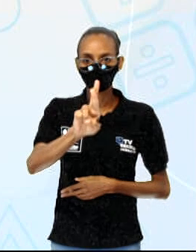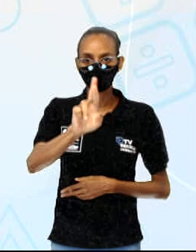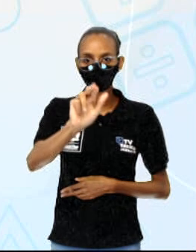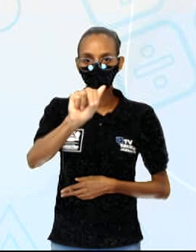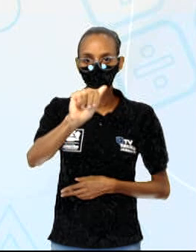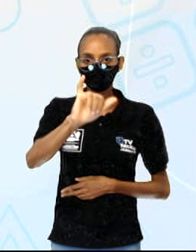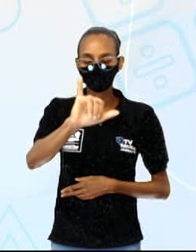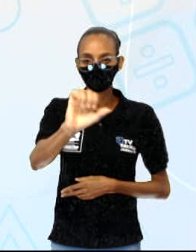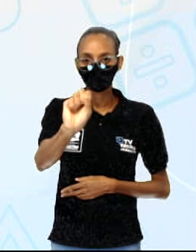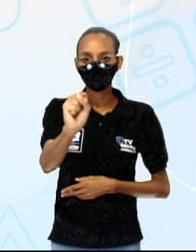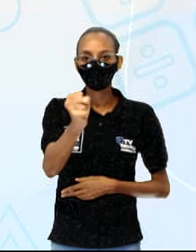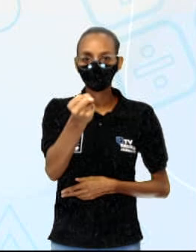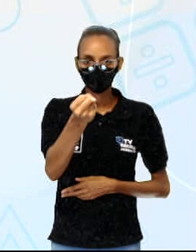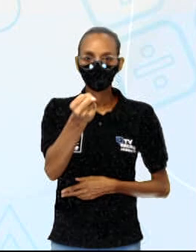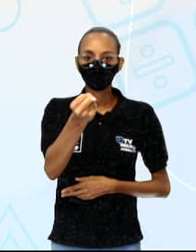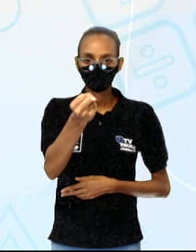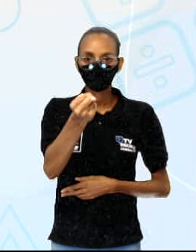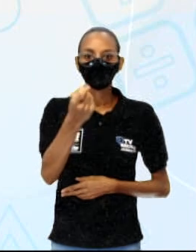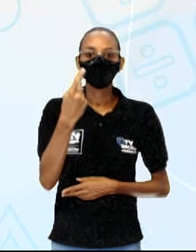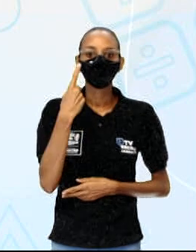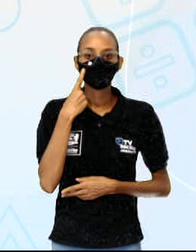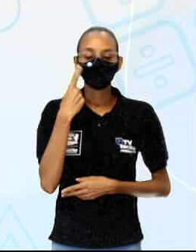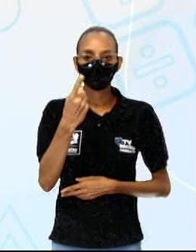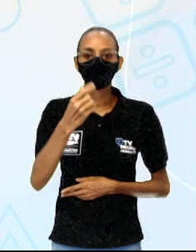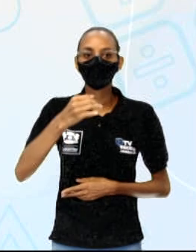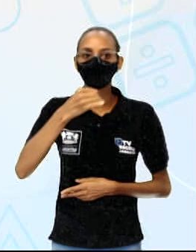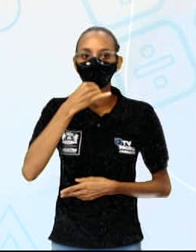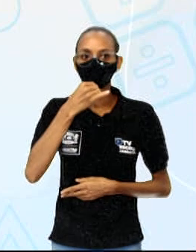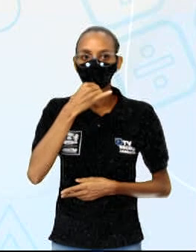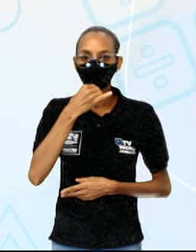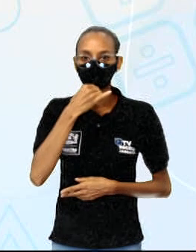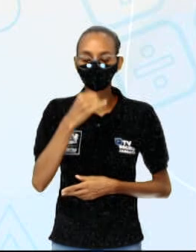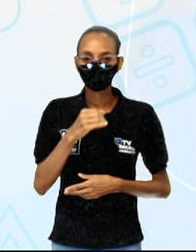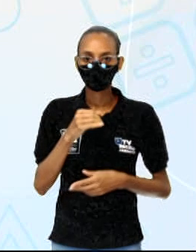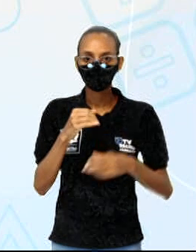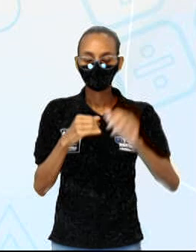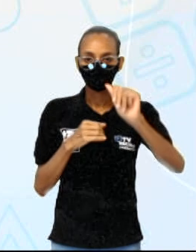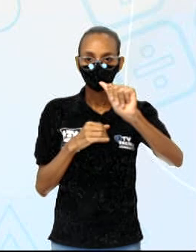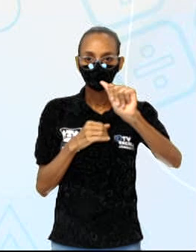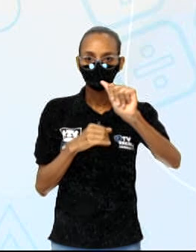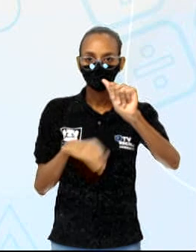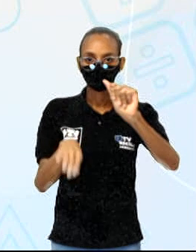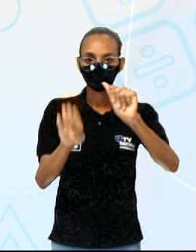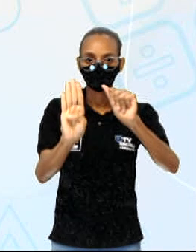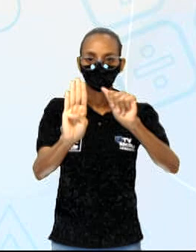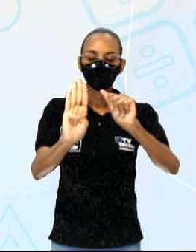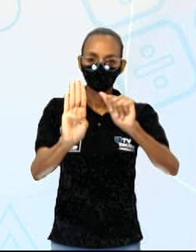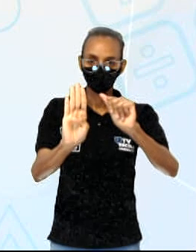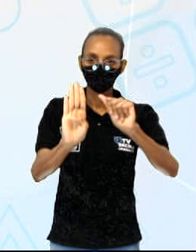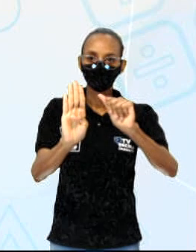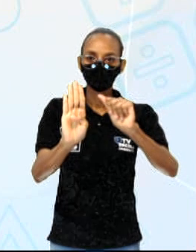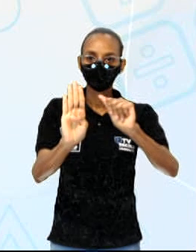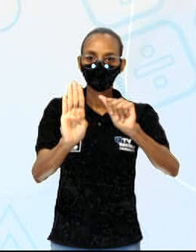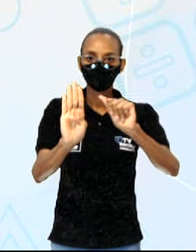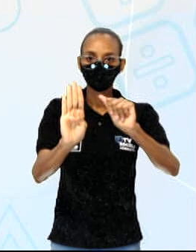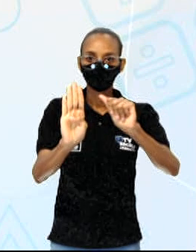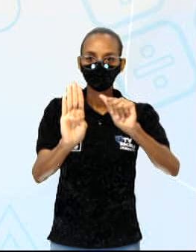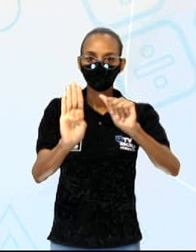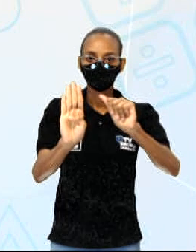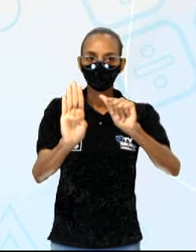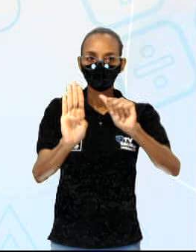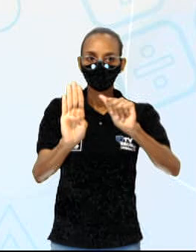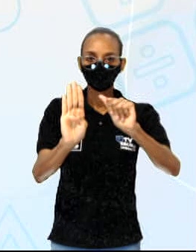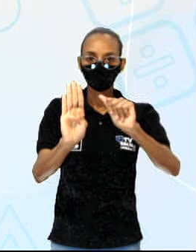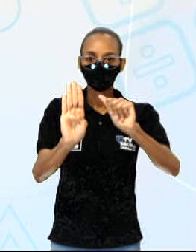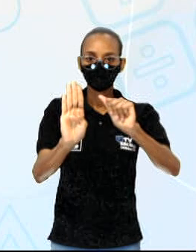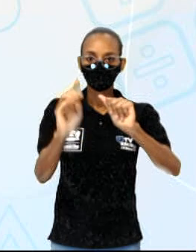B. Ok? Pegando aqui na minha figurinha, A e B. A, vou circular